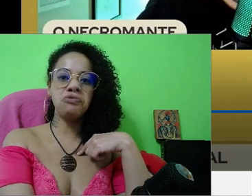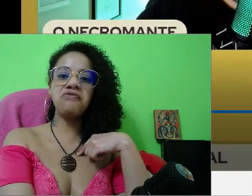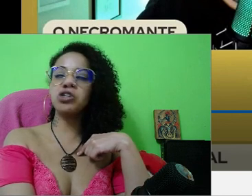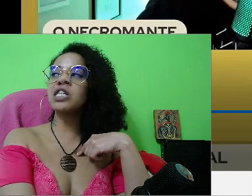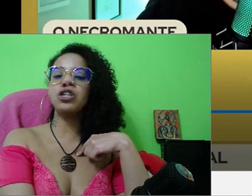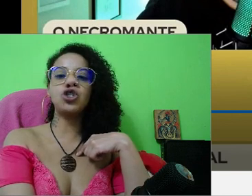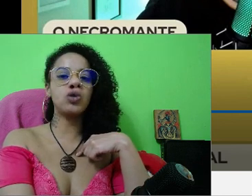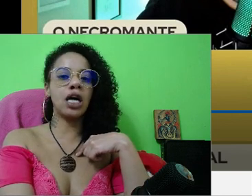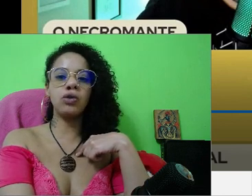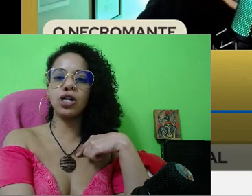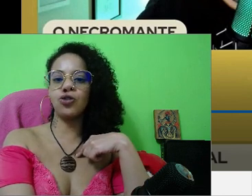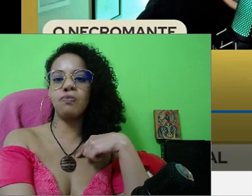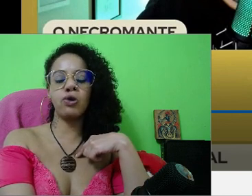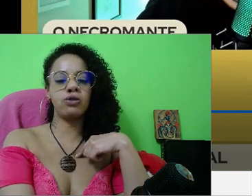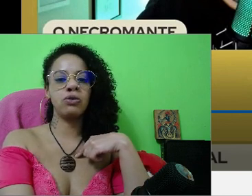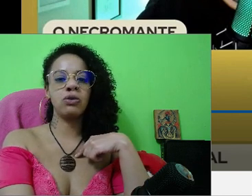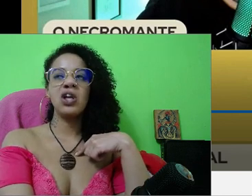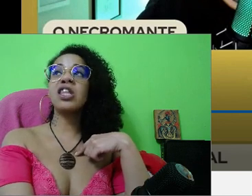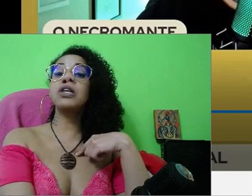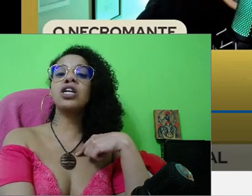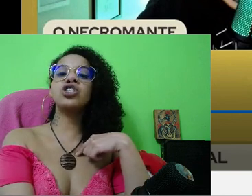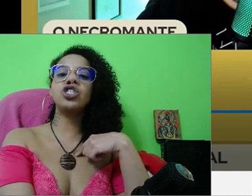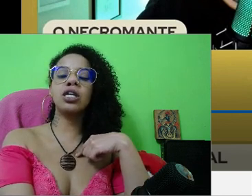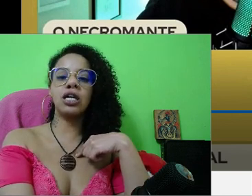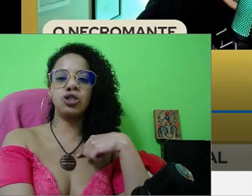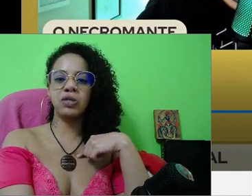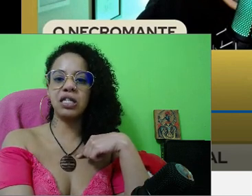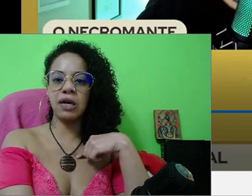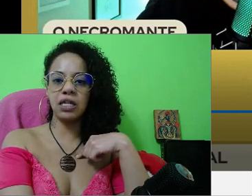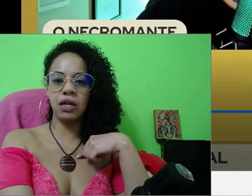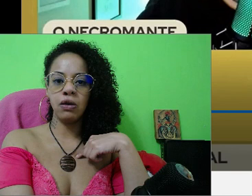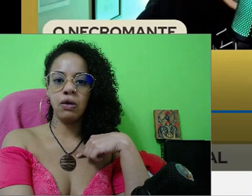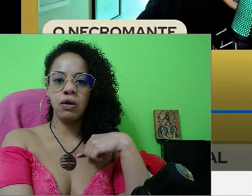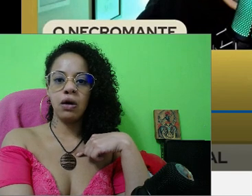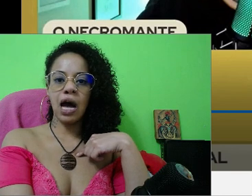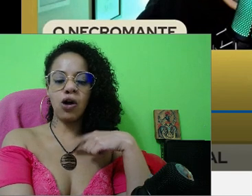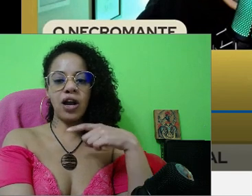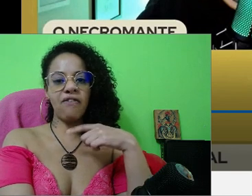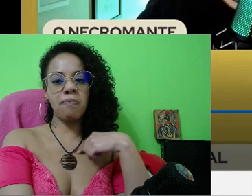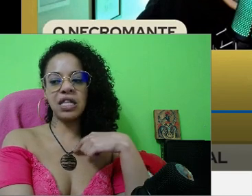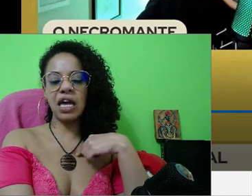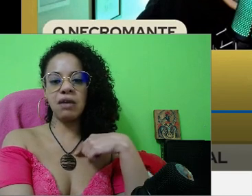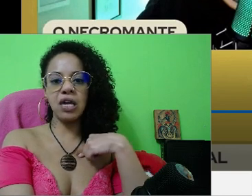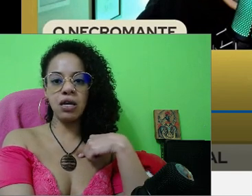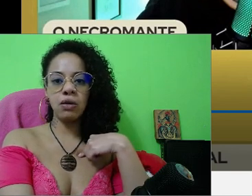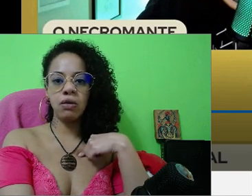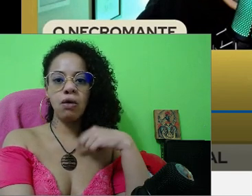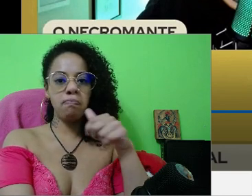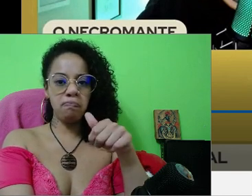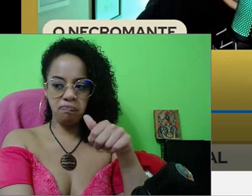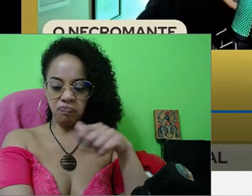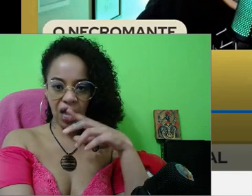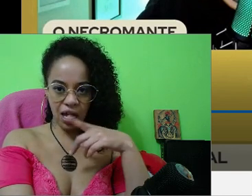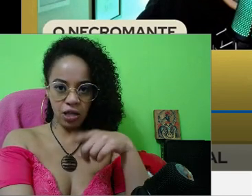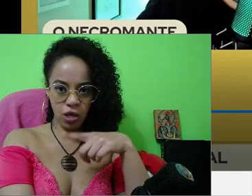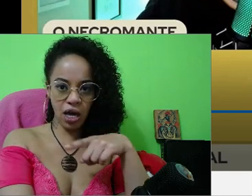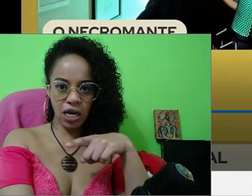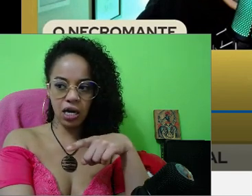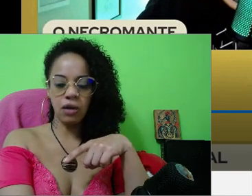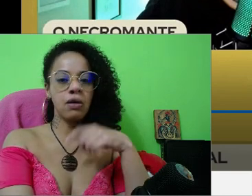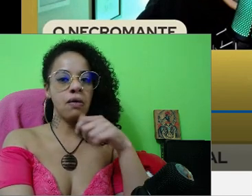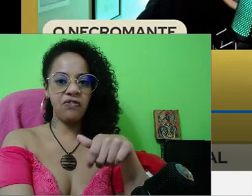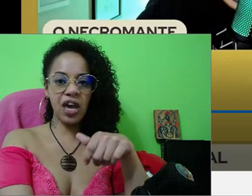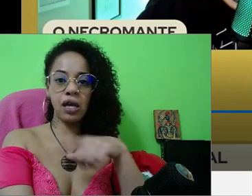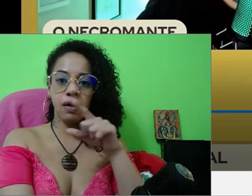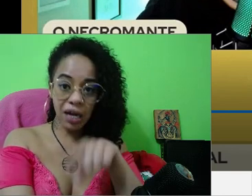de gente paga não vou sair chutando o cachorro morto tem muita gente grande para vocês bater agora vai bater em mim na